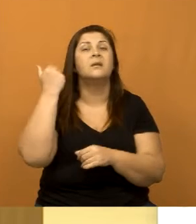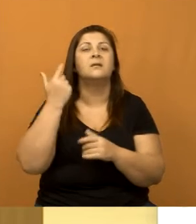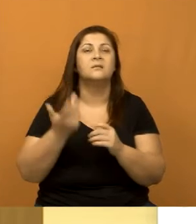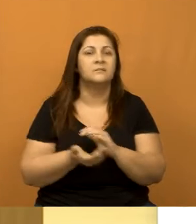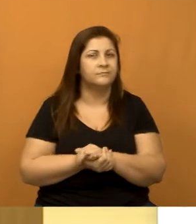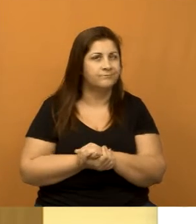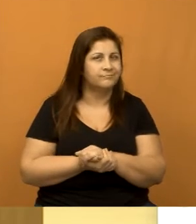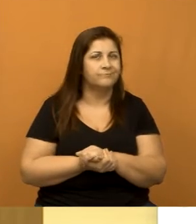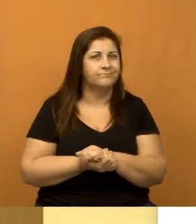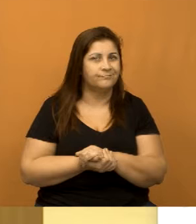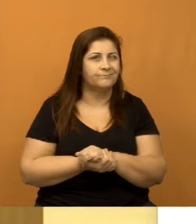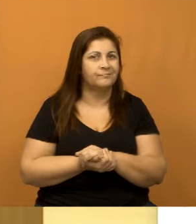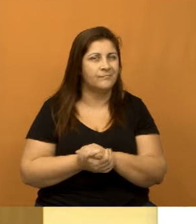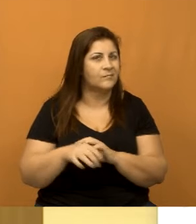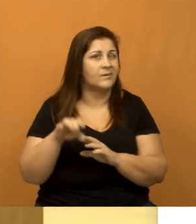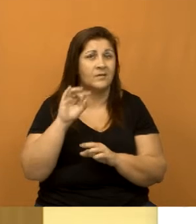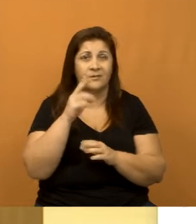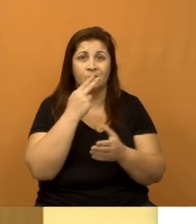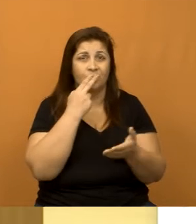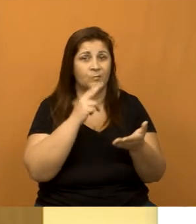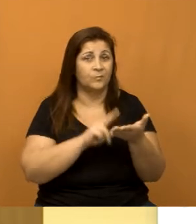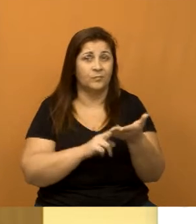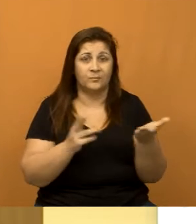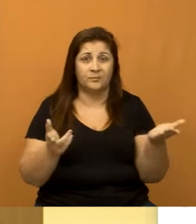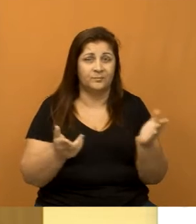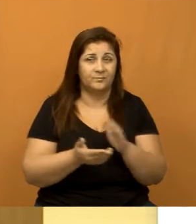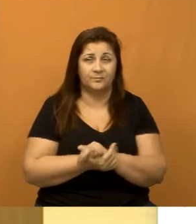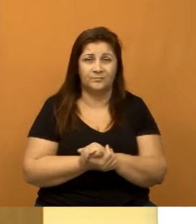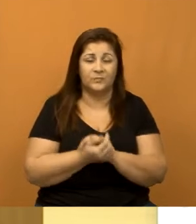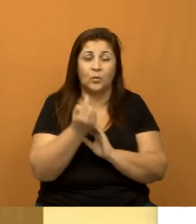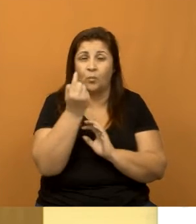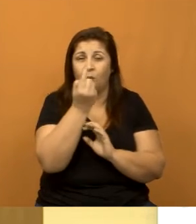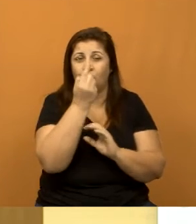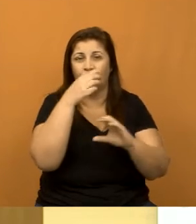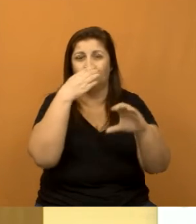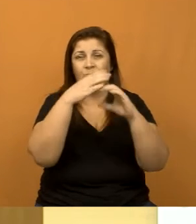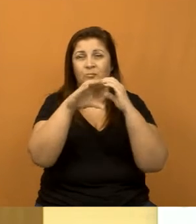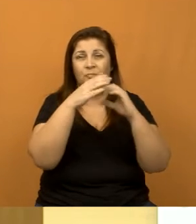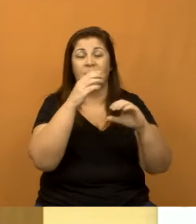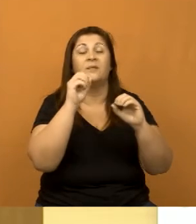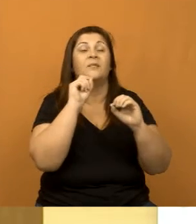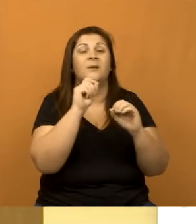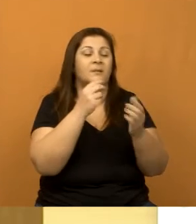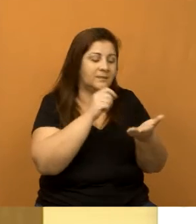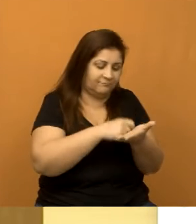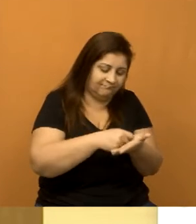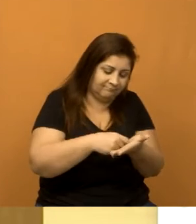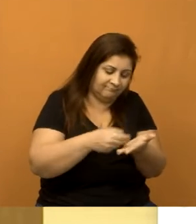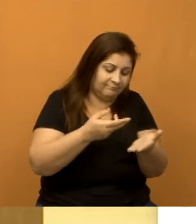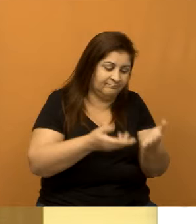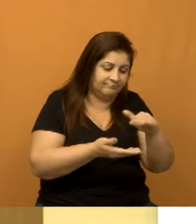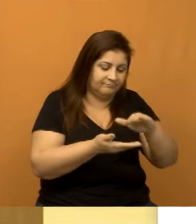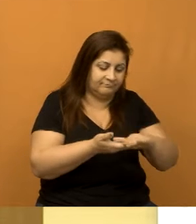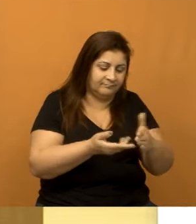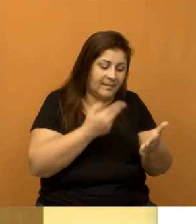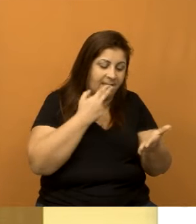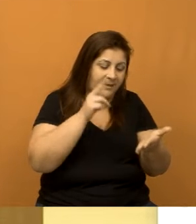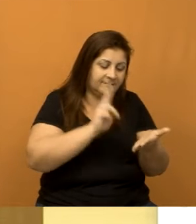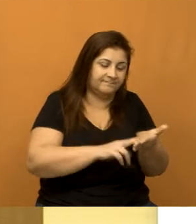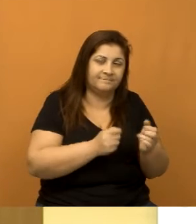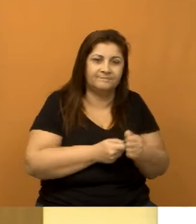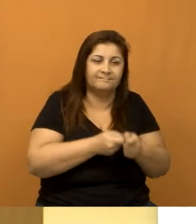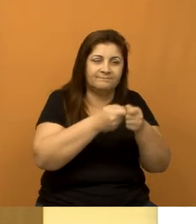o correio era a única forma de comunicação que a gente tinha com as pessoas que estavam em